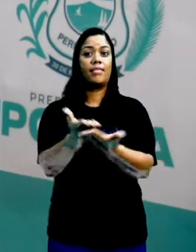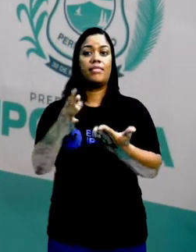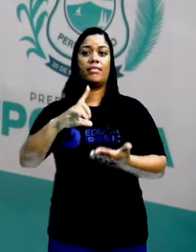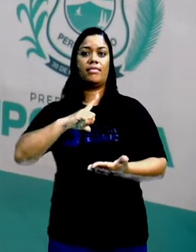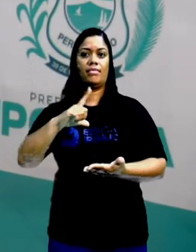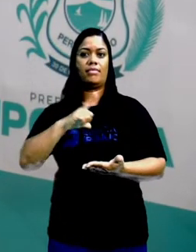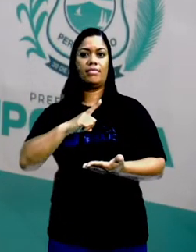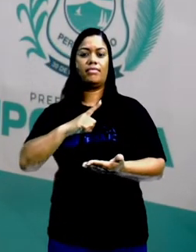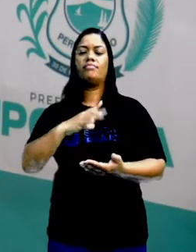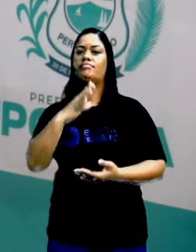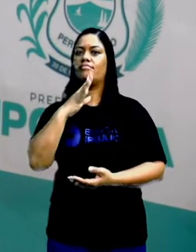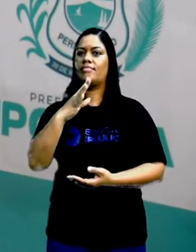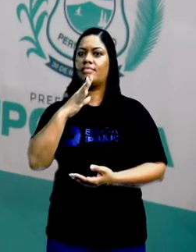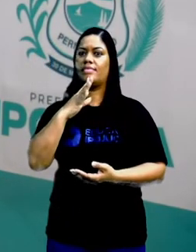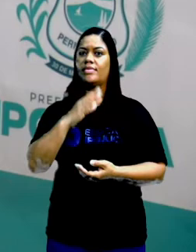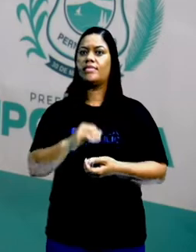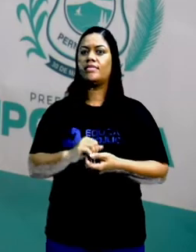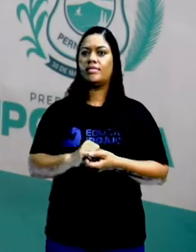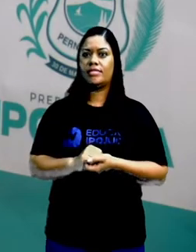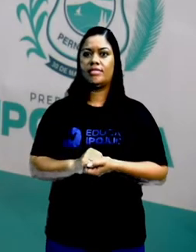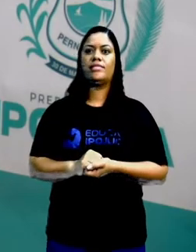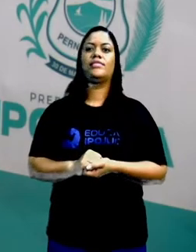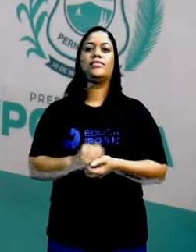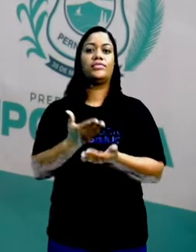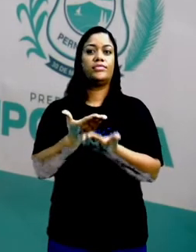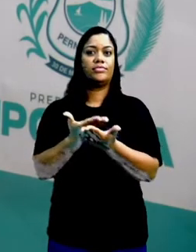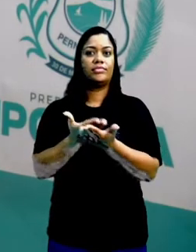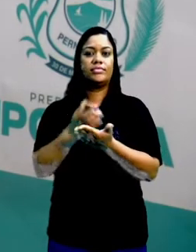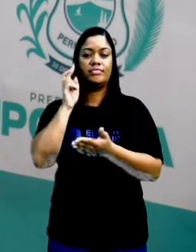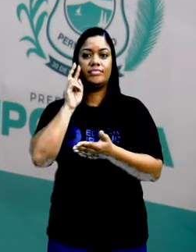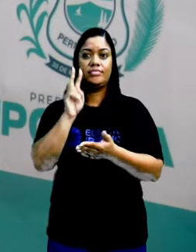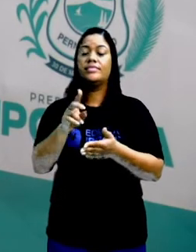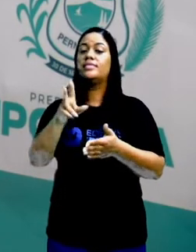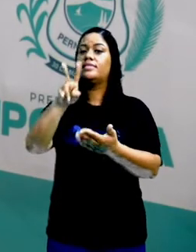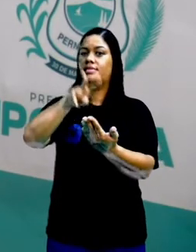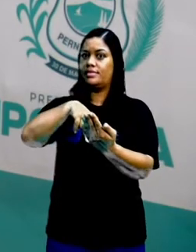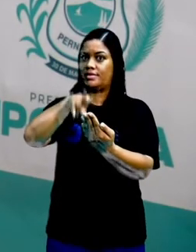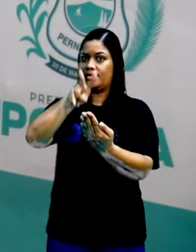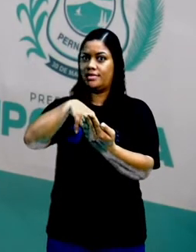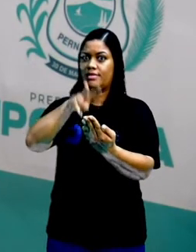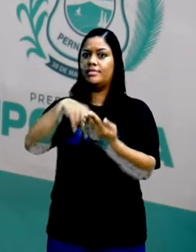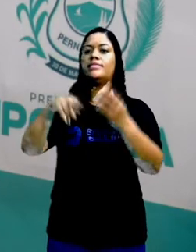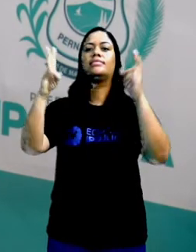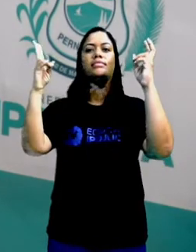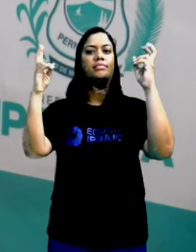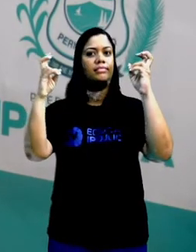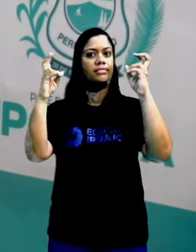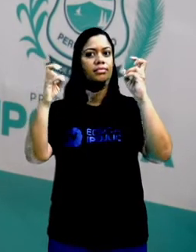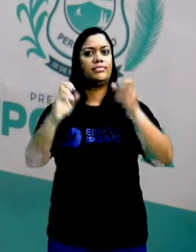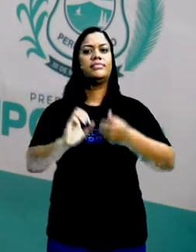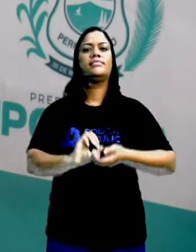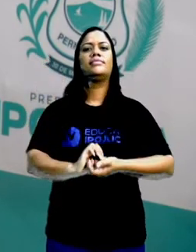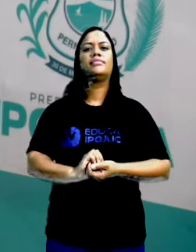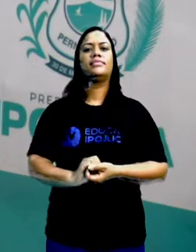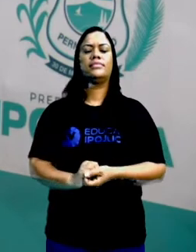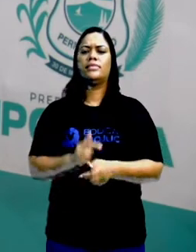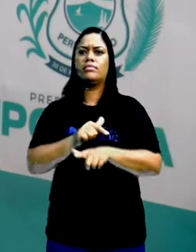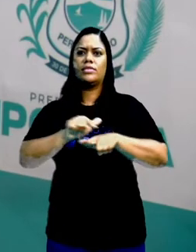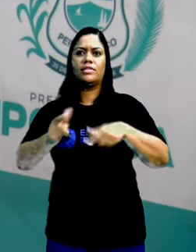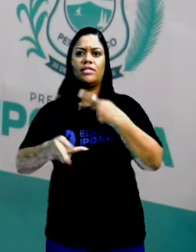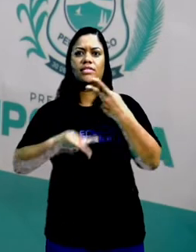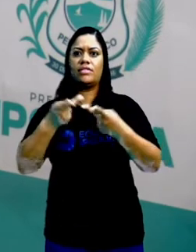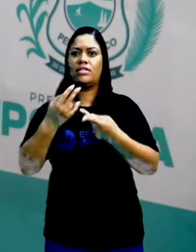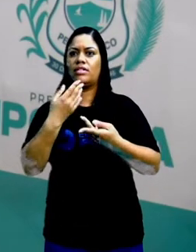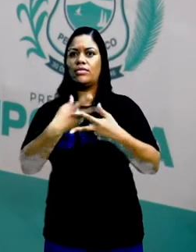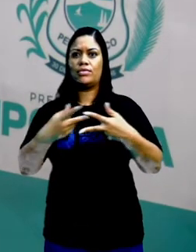conhecimento conhecimentos estatísticos você precisa ler sobre o assunto afinal ninguém